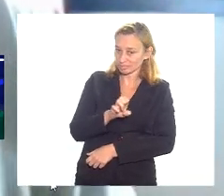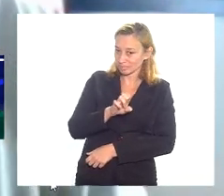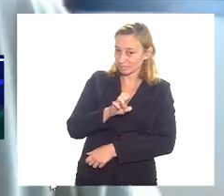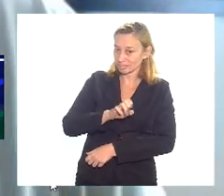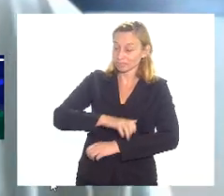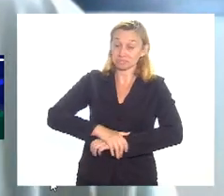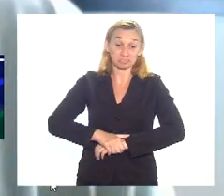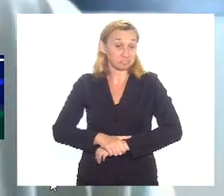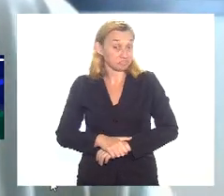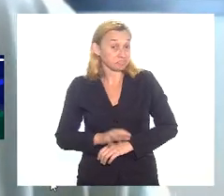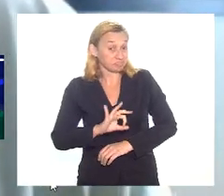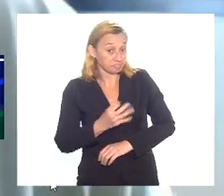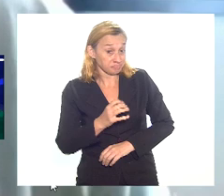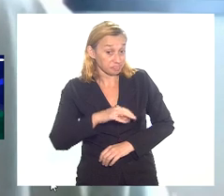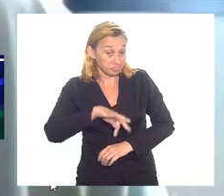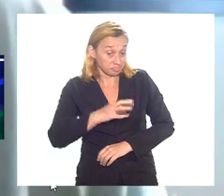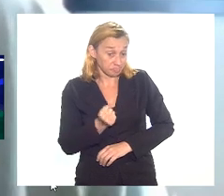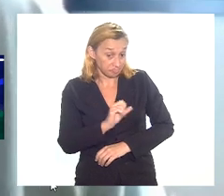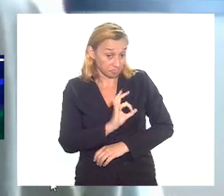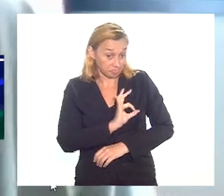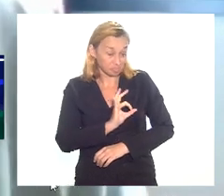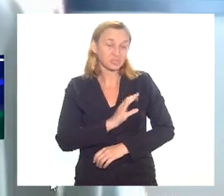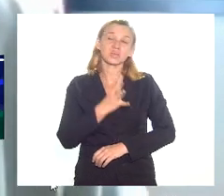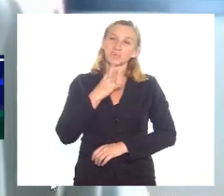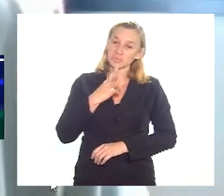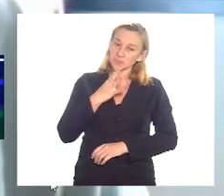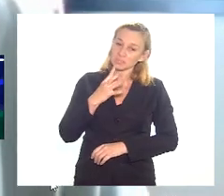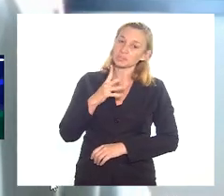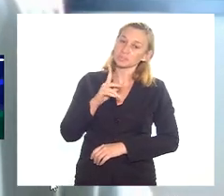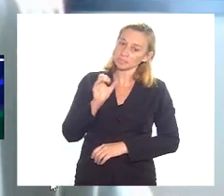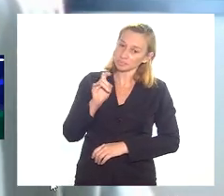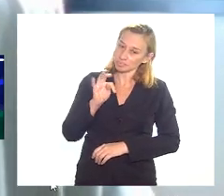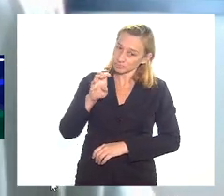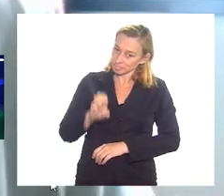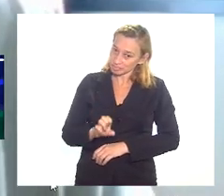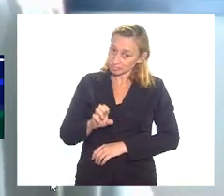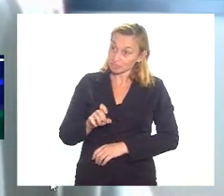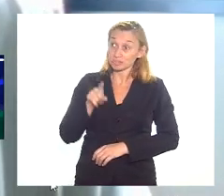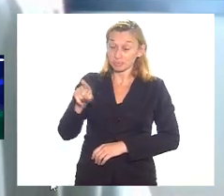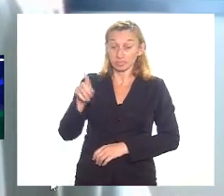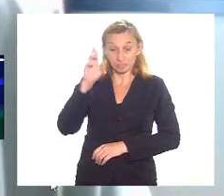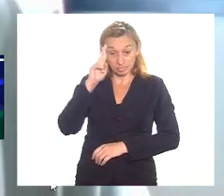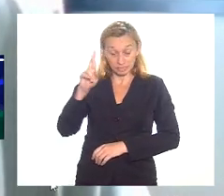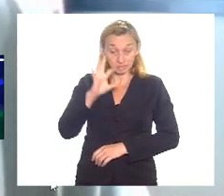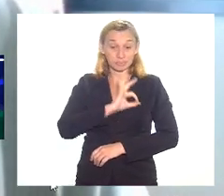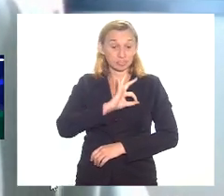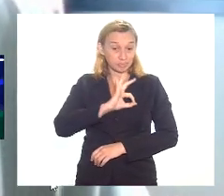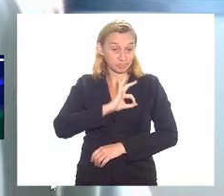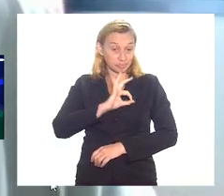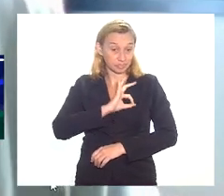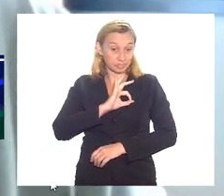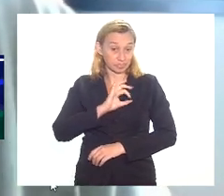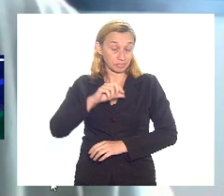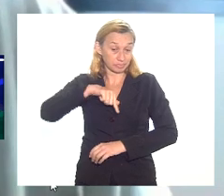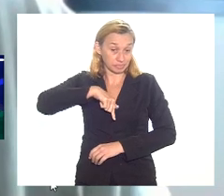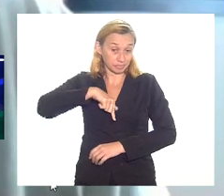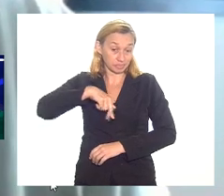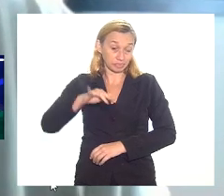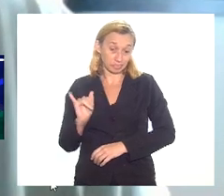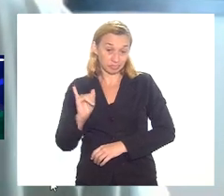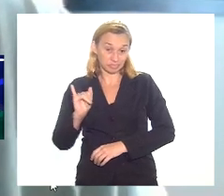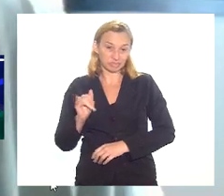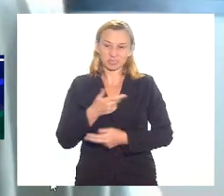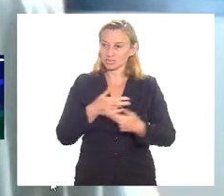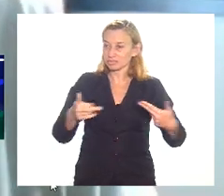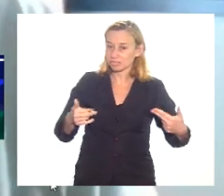Olha, Marta, eu conheci o Alexandre quando ele era chefe da Polícia Federal em Nova Iguaçu. Fiz muitas ações